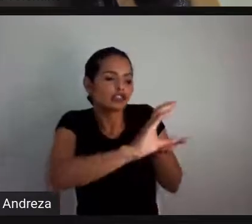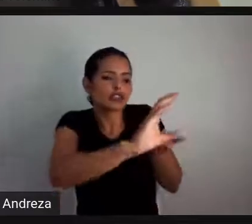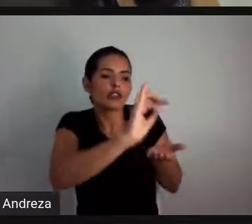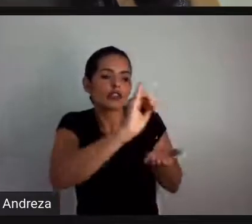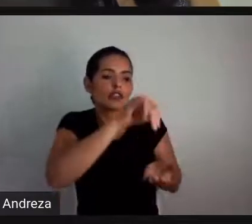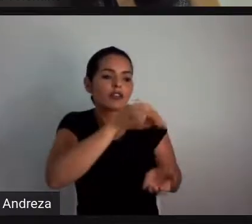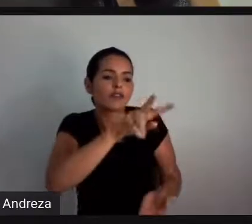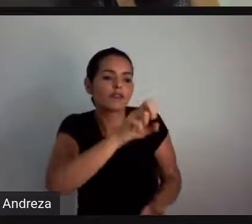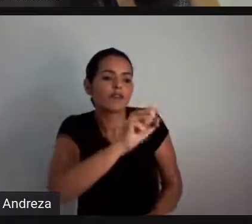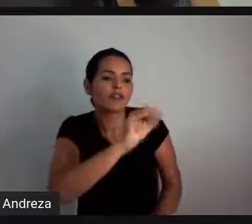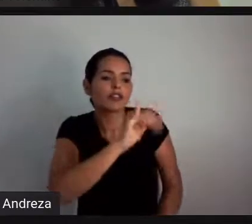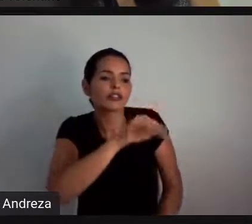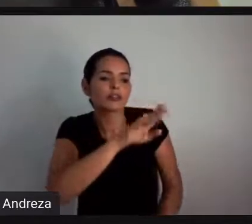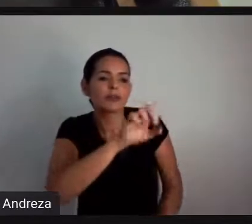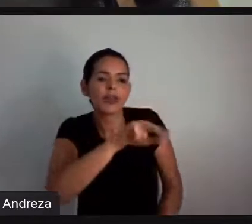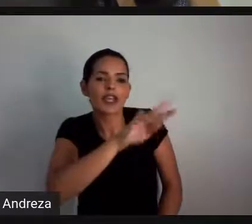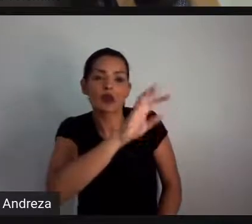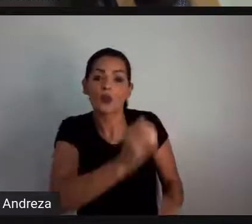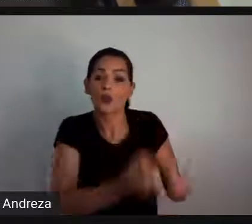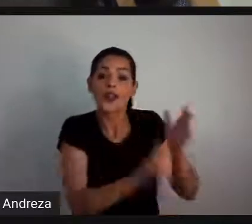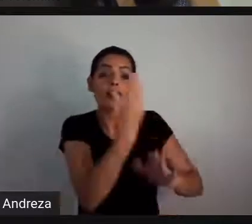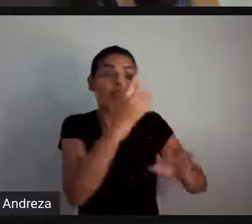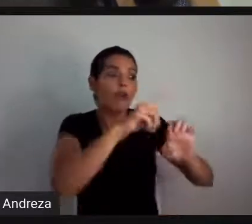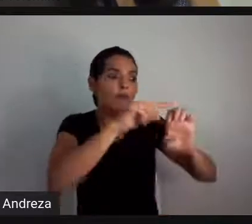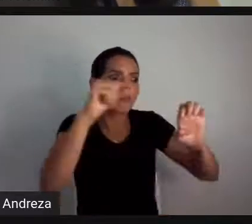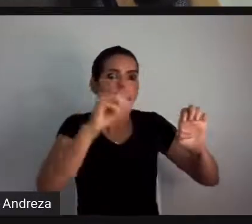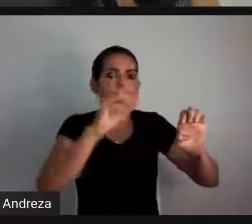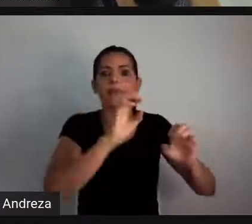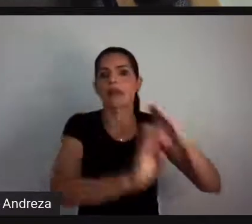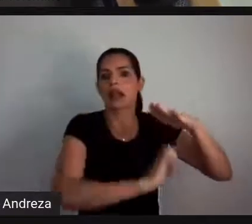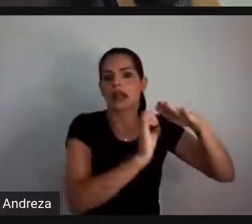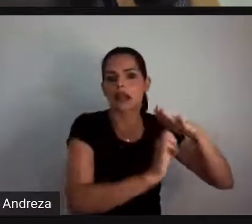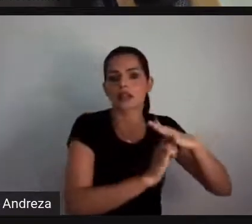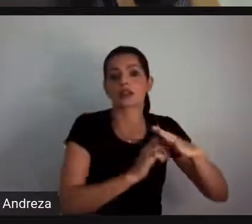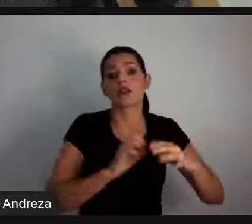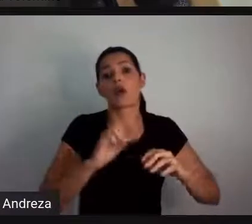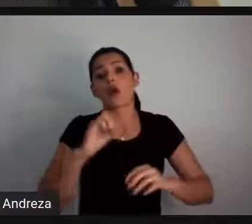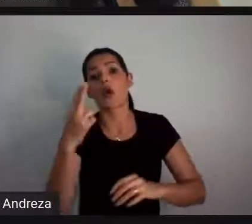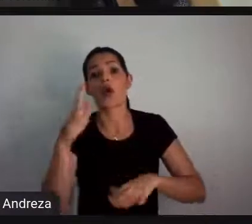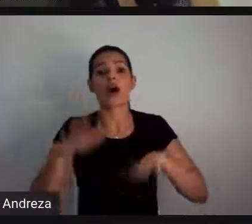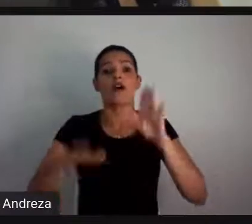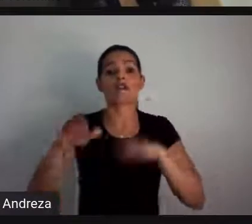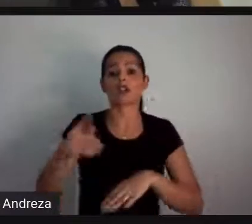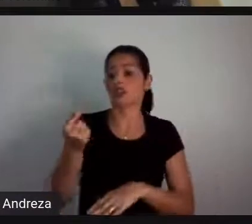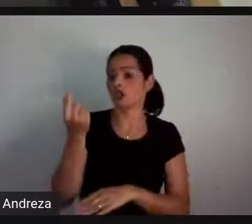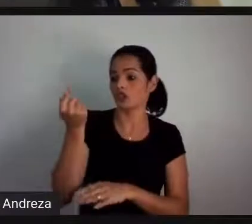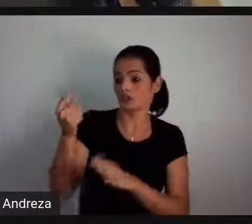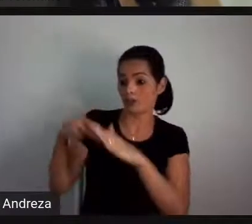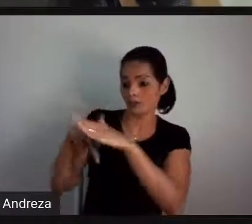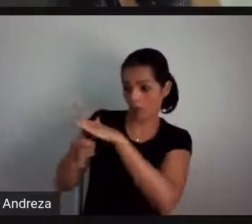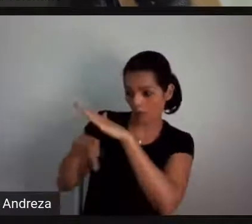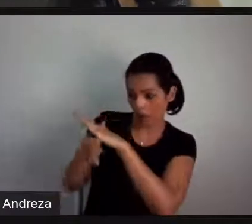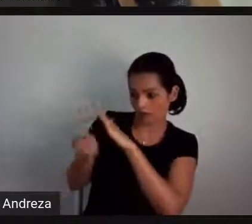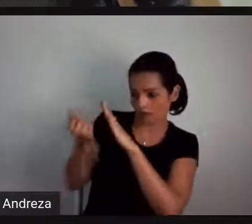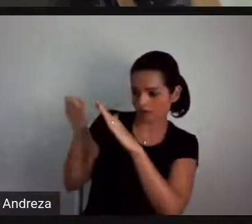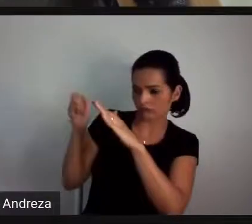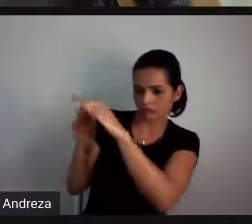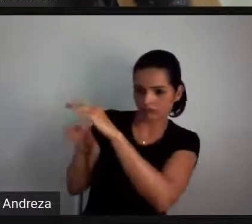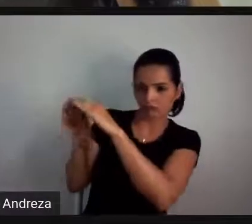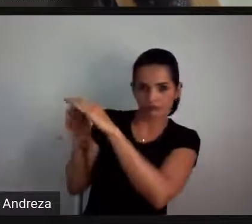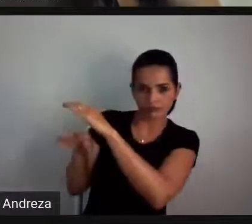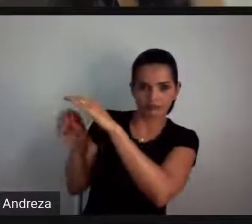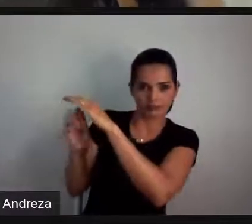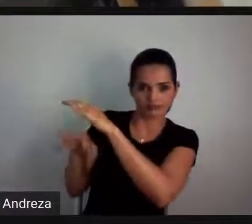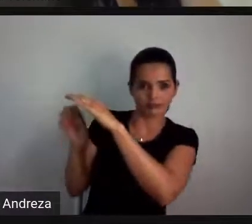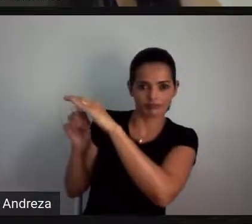vezes, fica ali só na poupança, e a gente está todo mundo dizendo, tira o dinheiro da poupança, né, Paulo? E as pessoas deixam